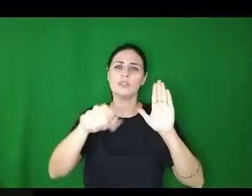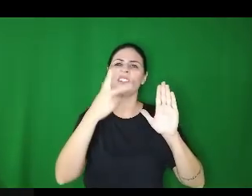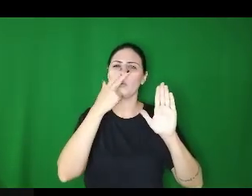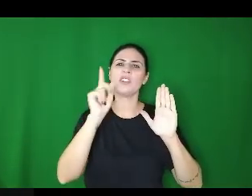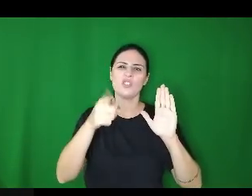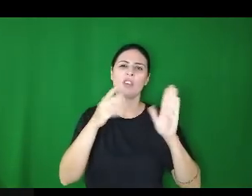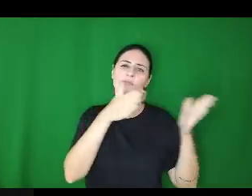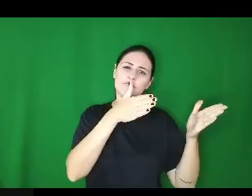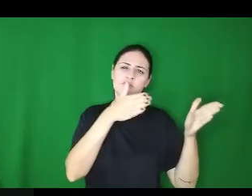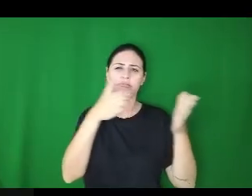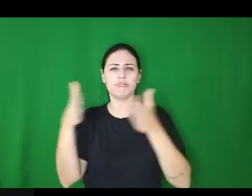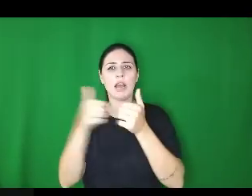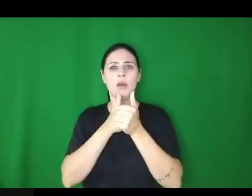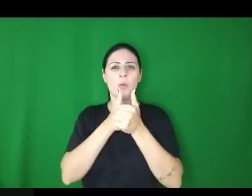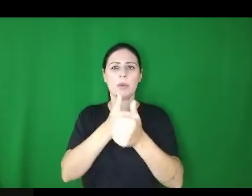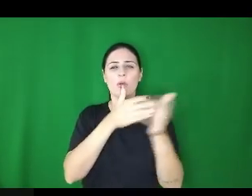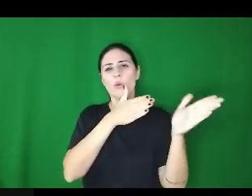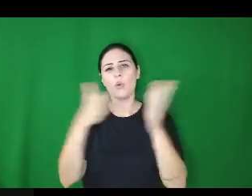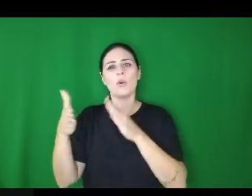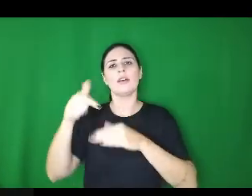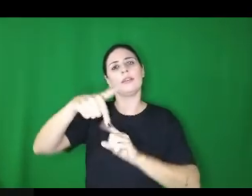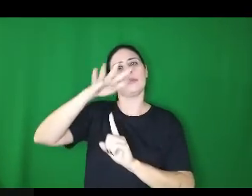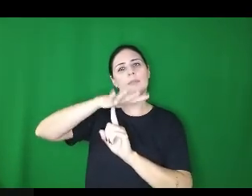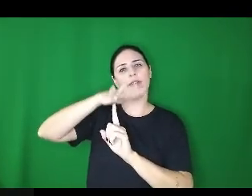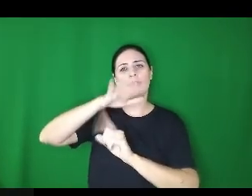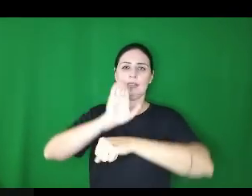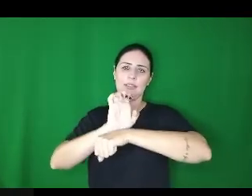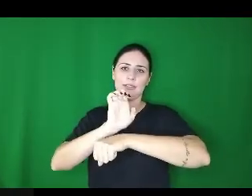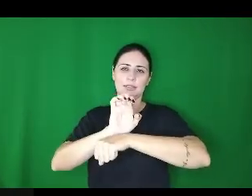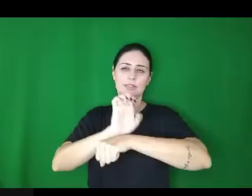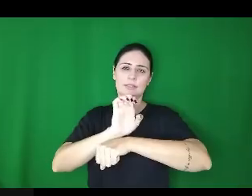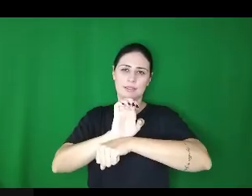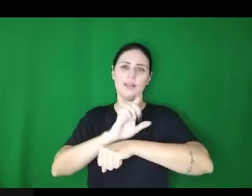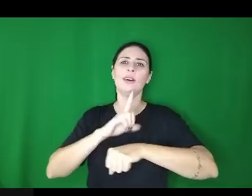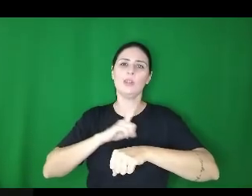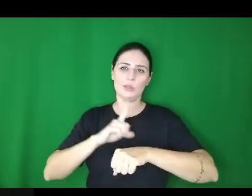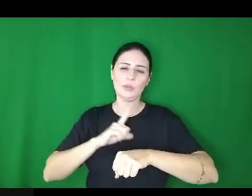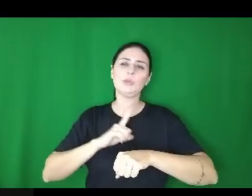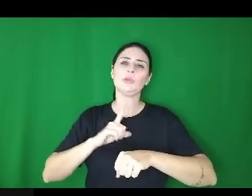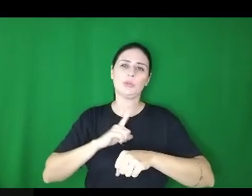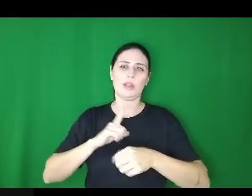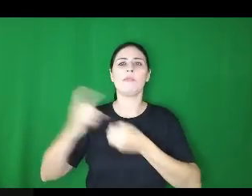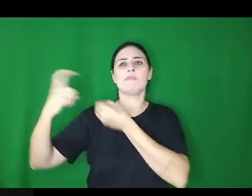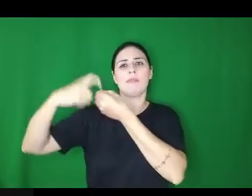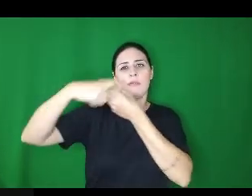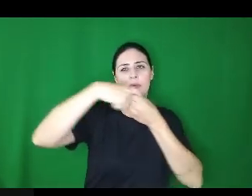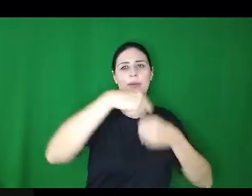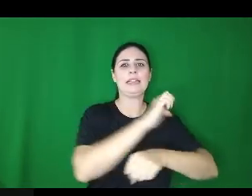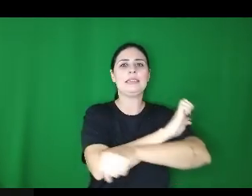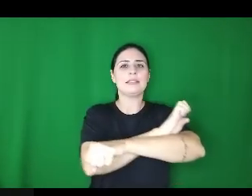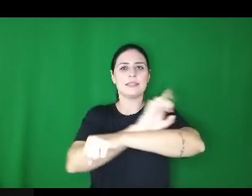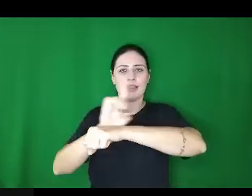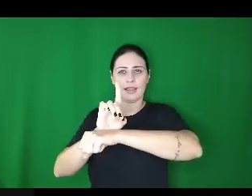ano escolar e olhar de uma forma mais fluida, como um contínuo, um conteúdo, a ligação entre os